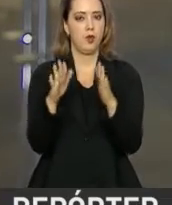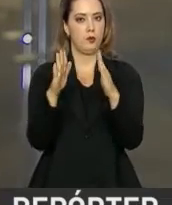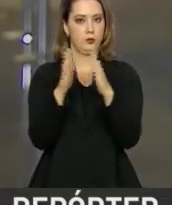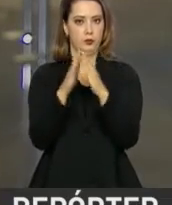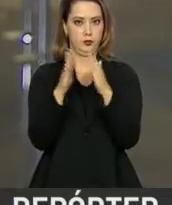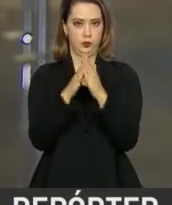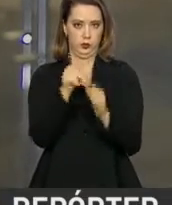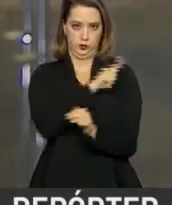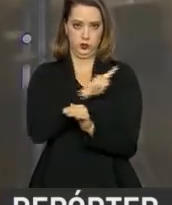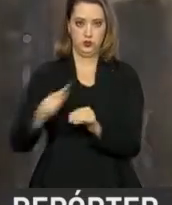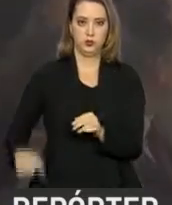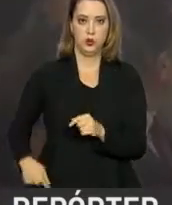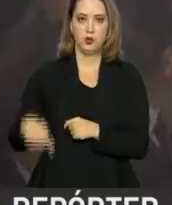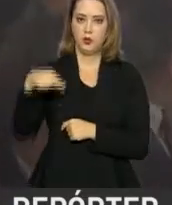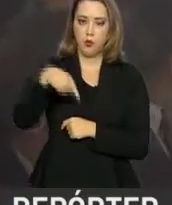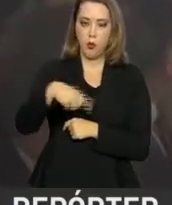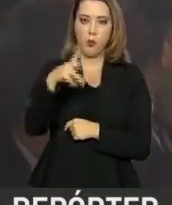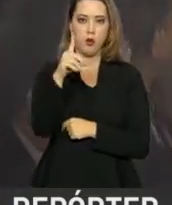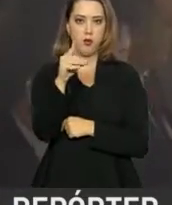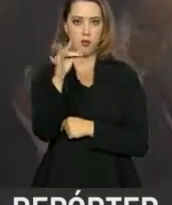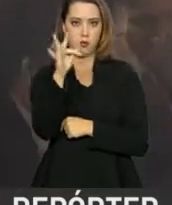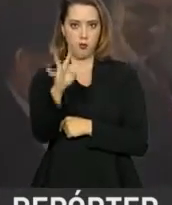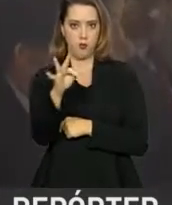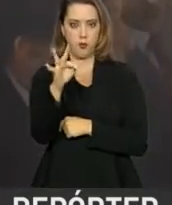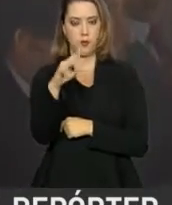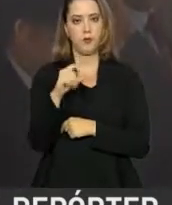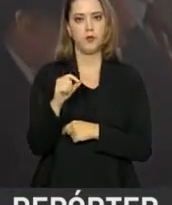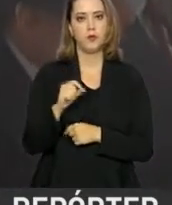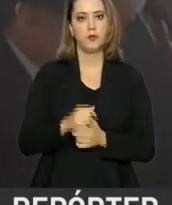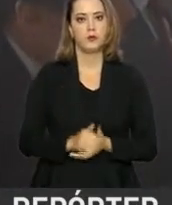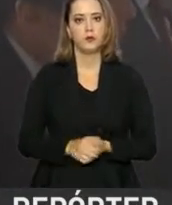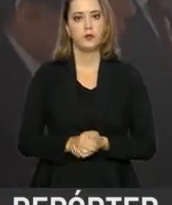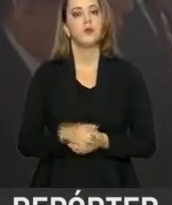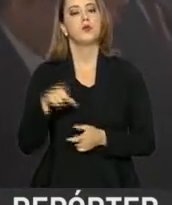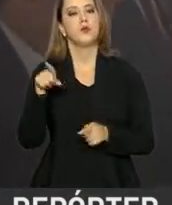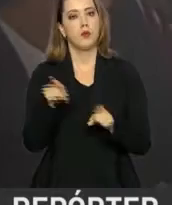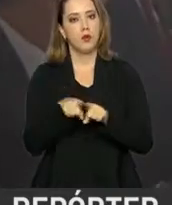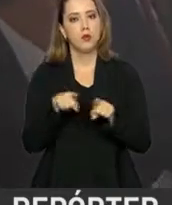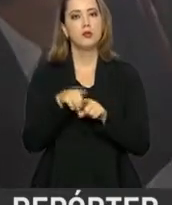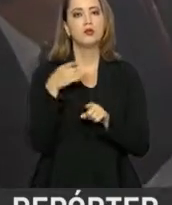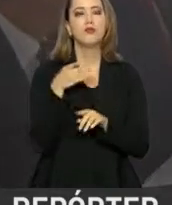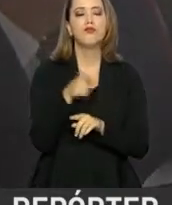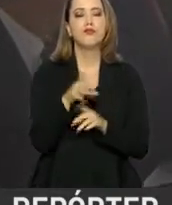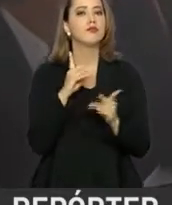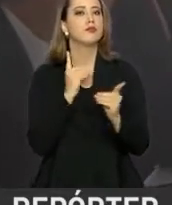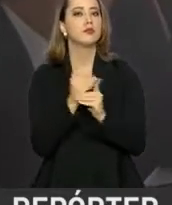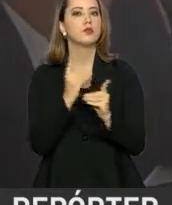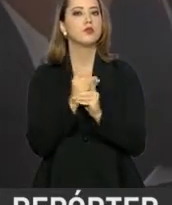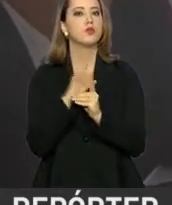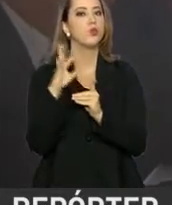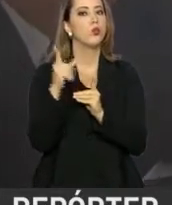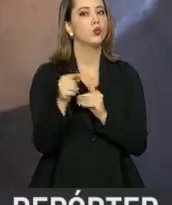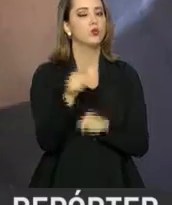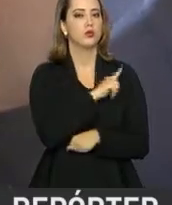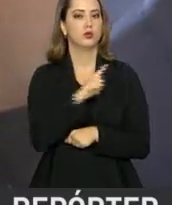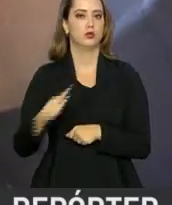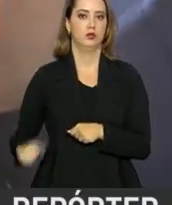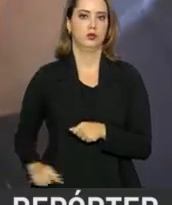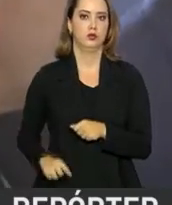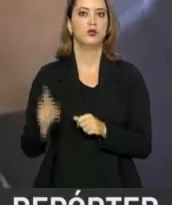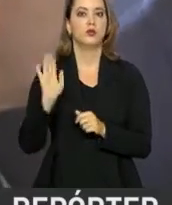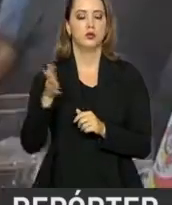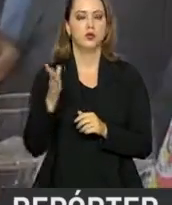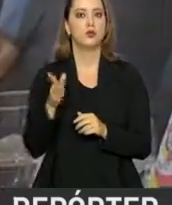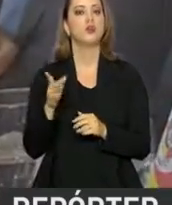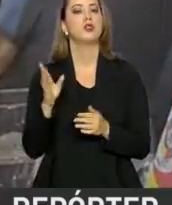do governador do distrito federal rodrigo rollemberg e neste encontro com todos os governadores foi